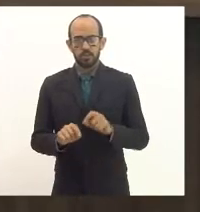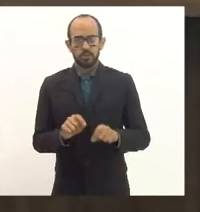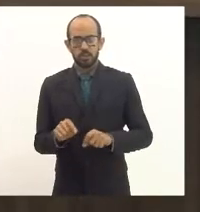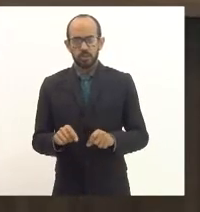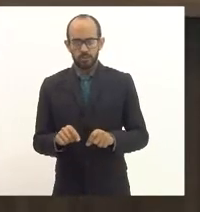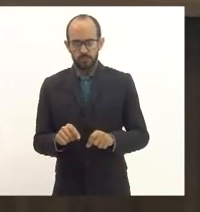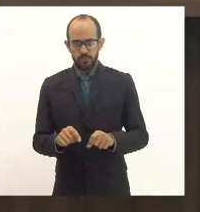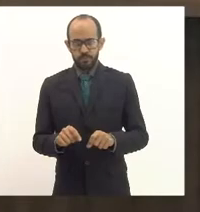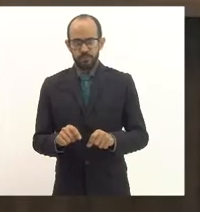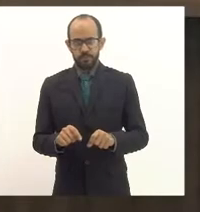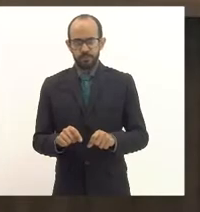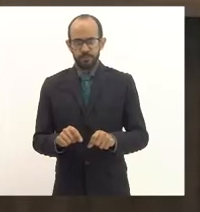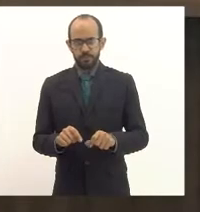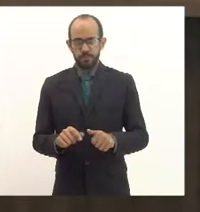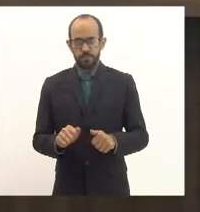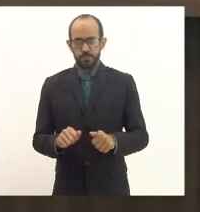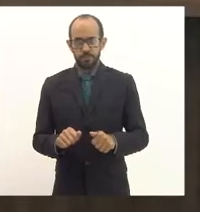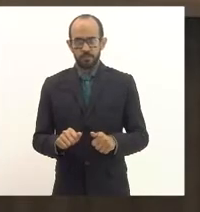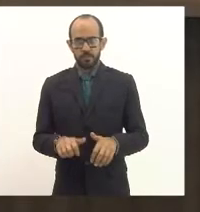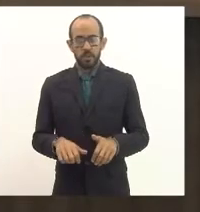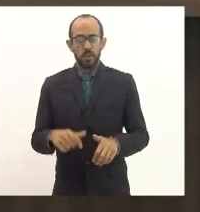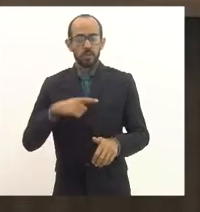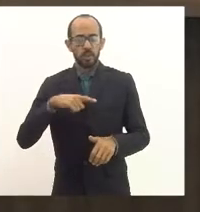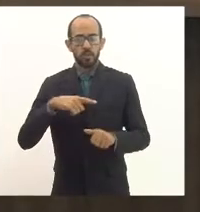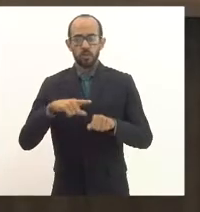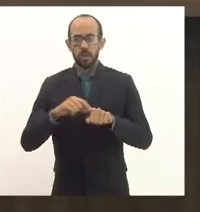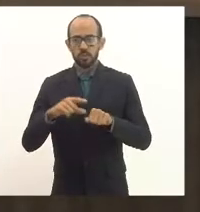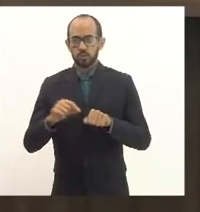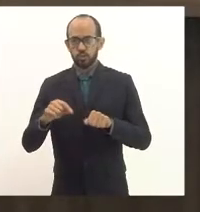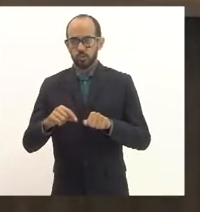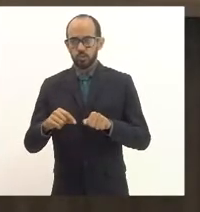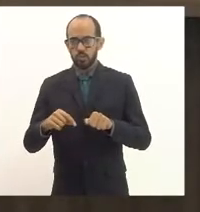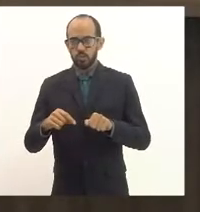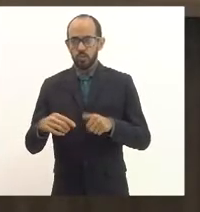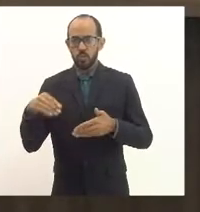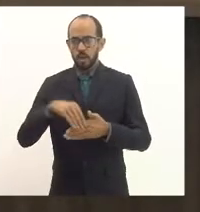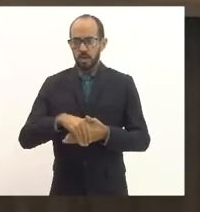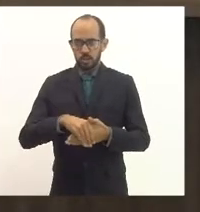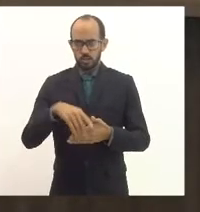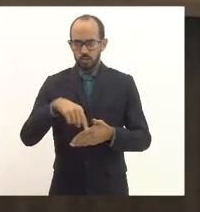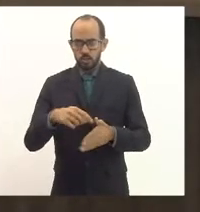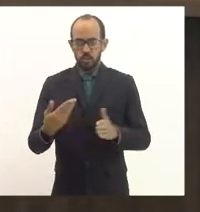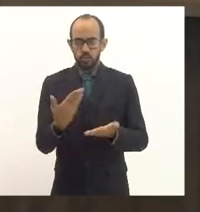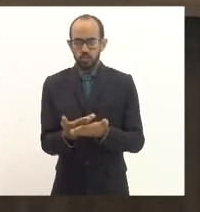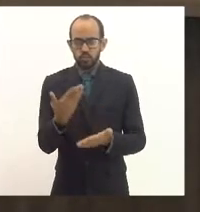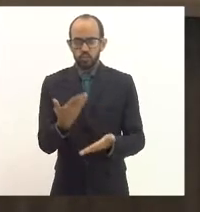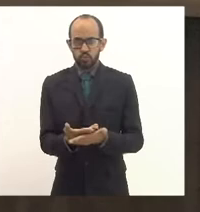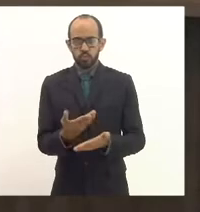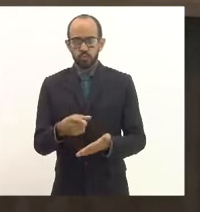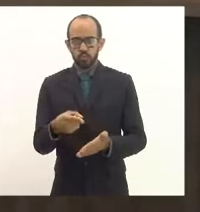tem um artigo com um anexo, e o anexo é o estudo de impacto.